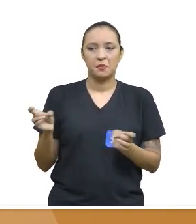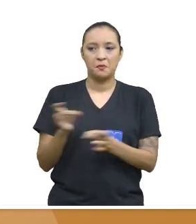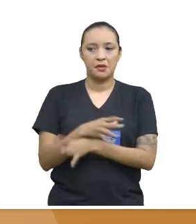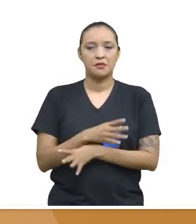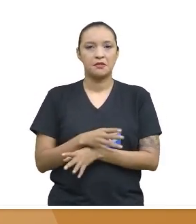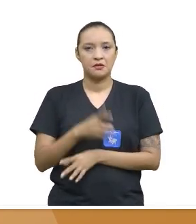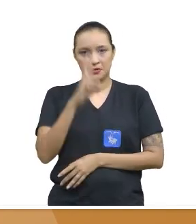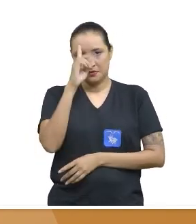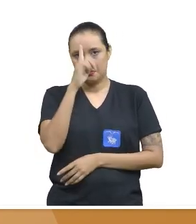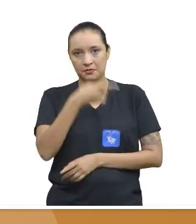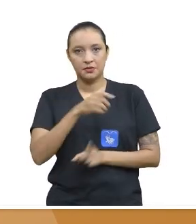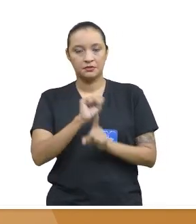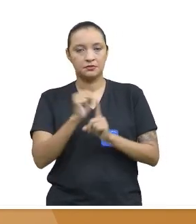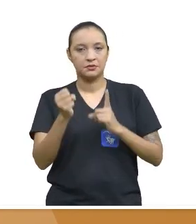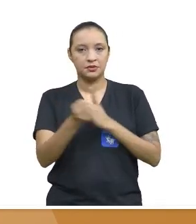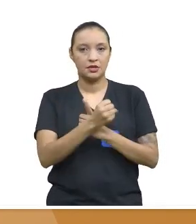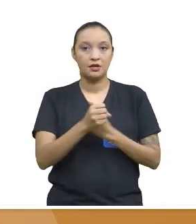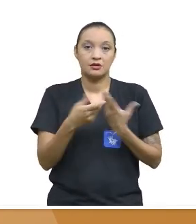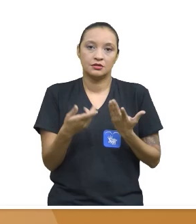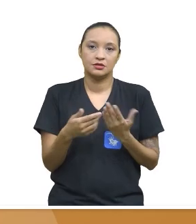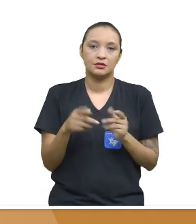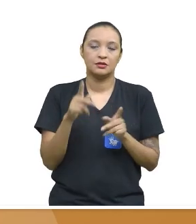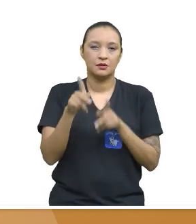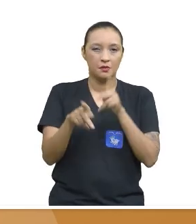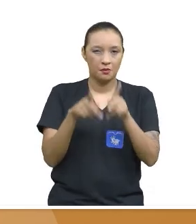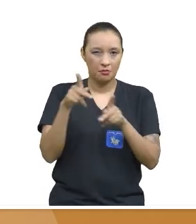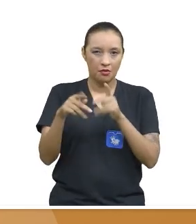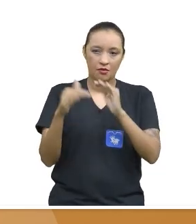sociedade, e os outros,